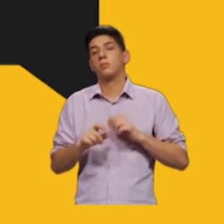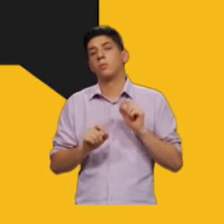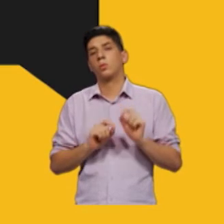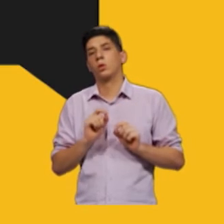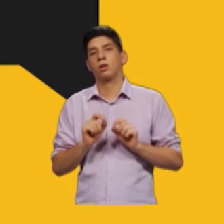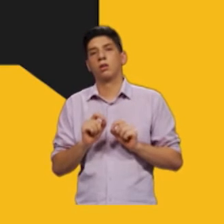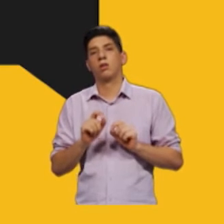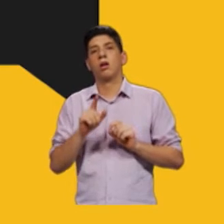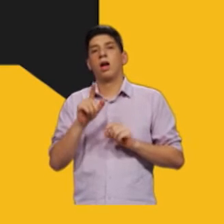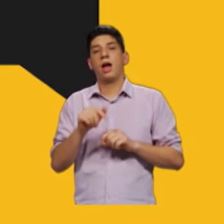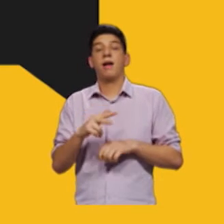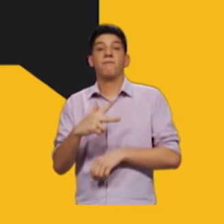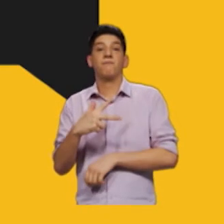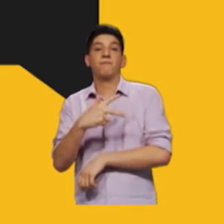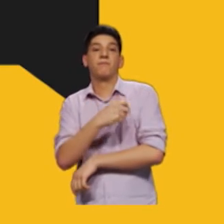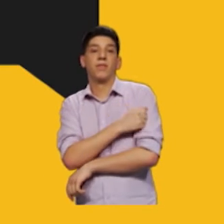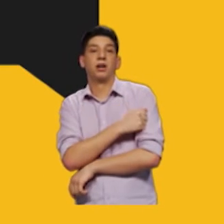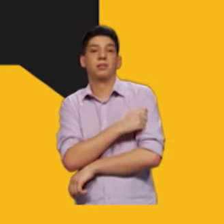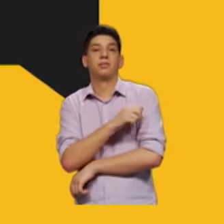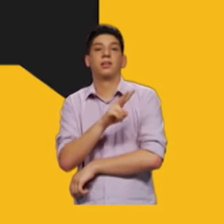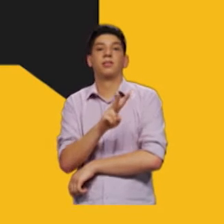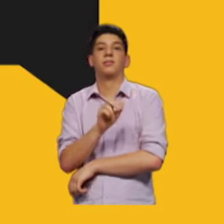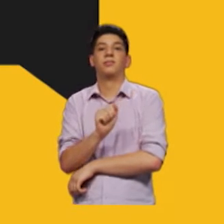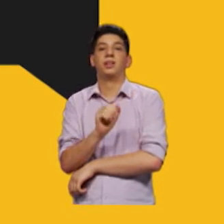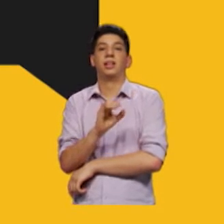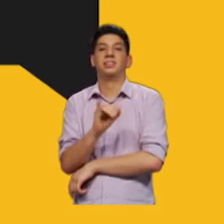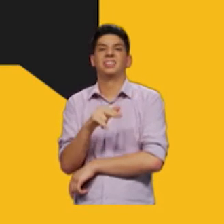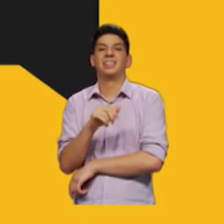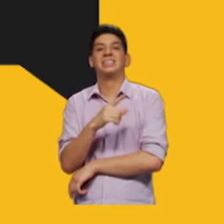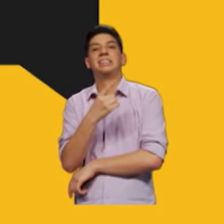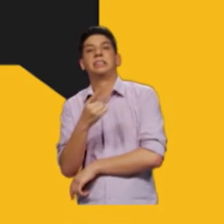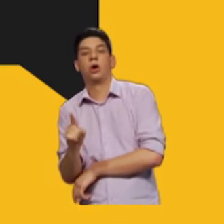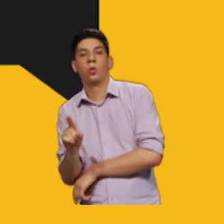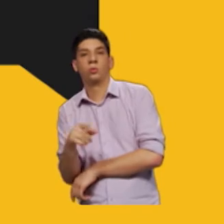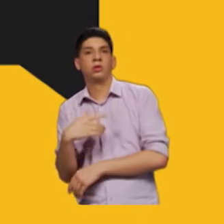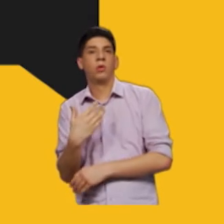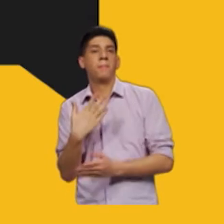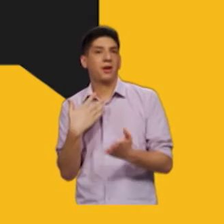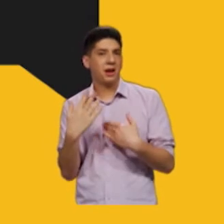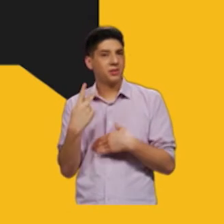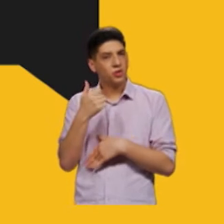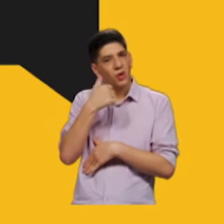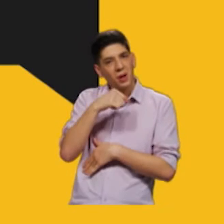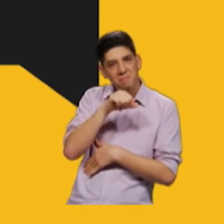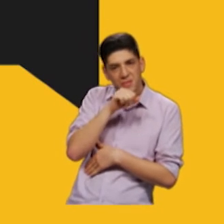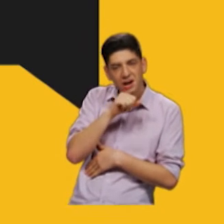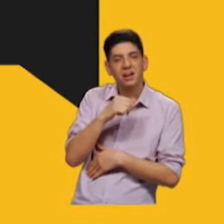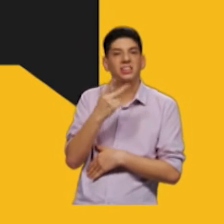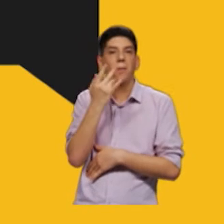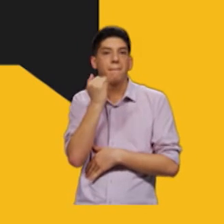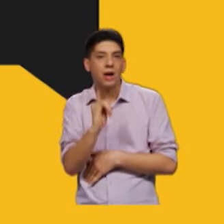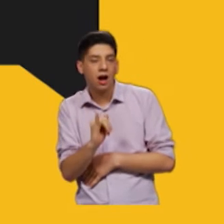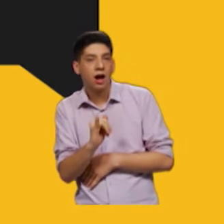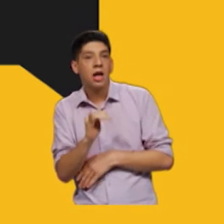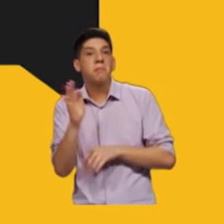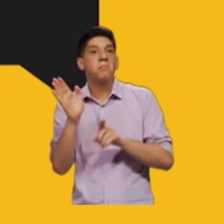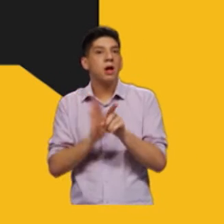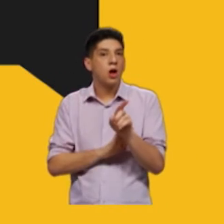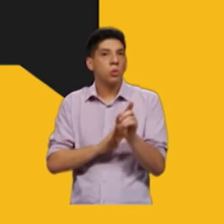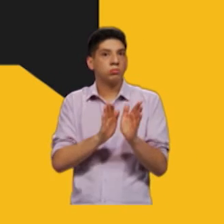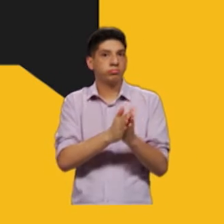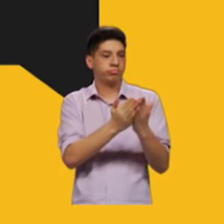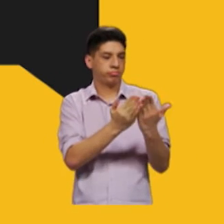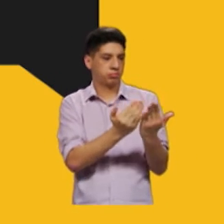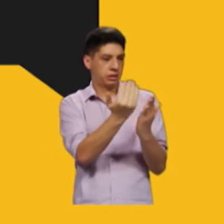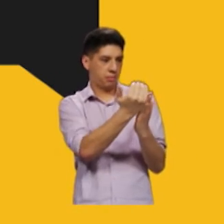de vacinação. Então, converse aí com a sua mãe, converse com o seu pai e veja aí se seu cartão de vacina ele está